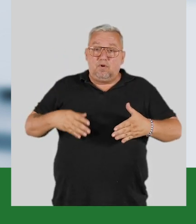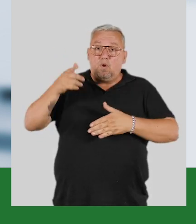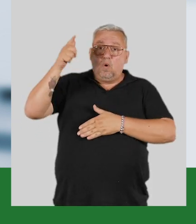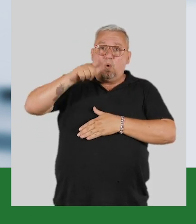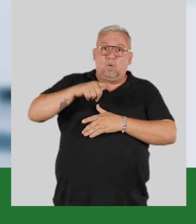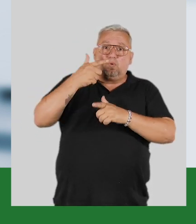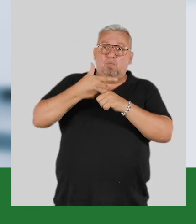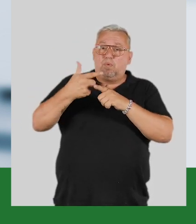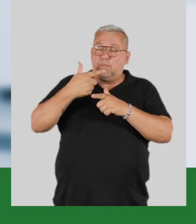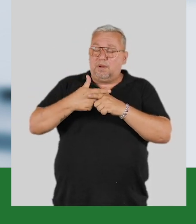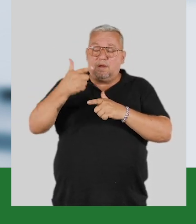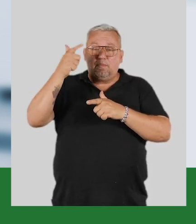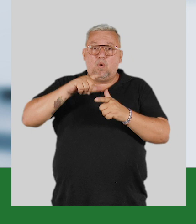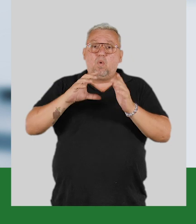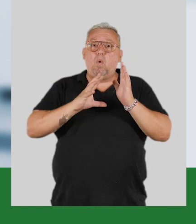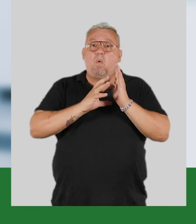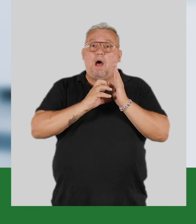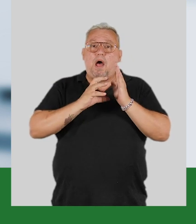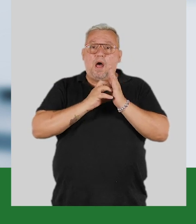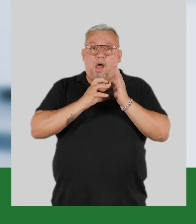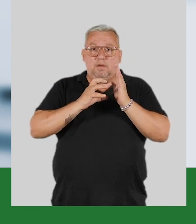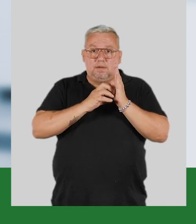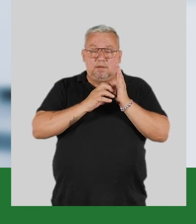imunodeficiências, pacientes com HIV,